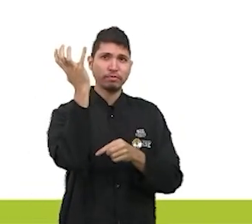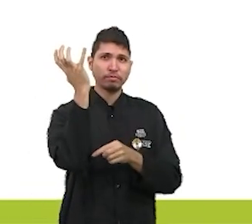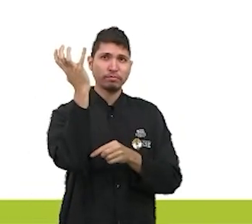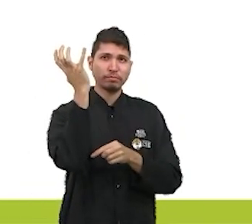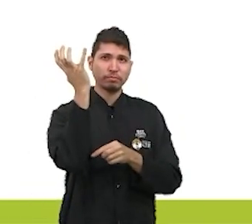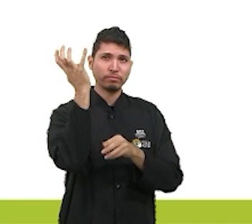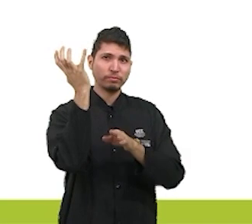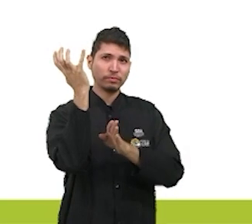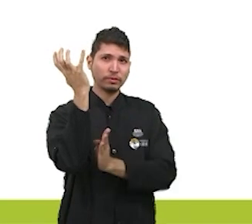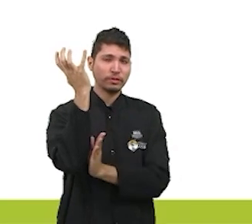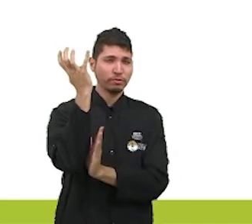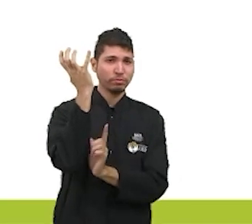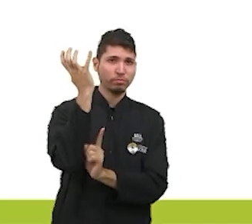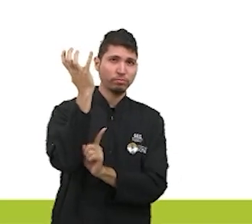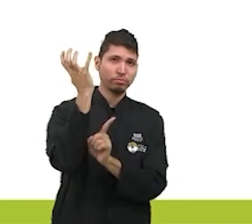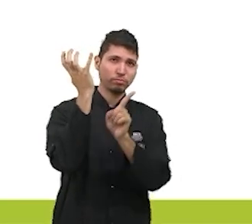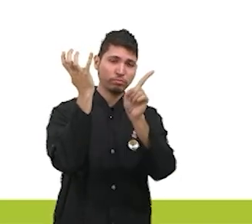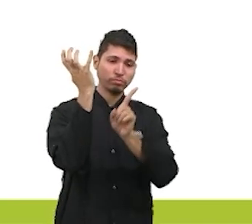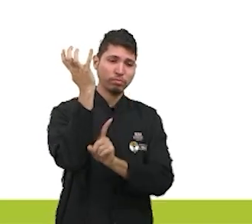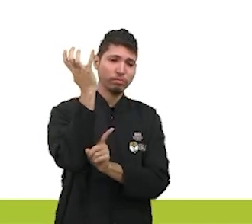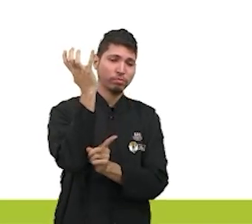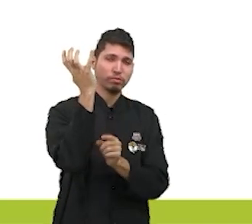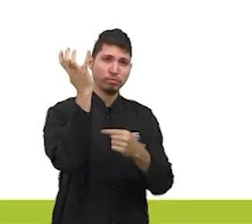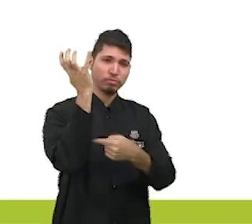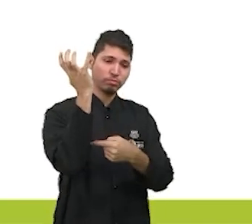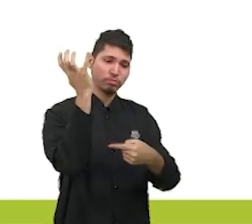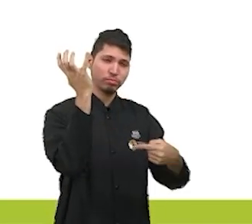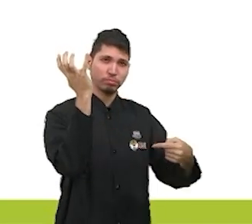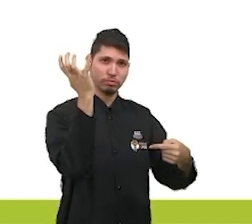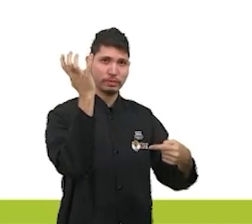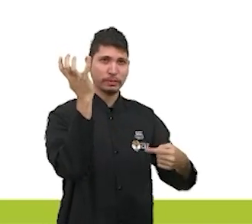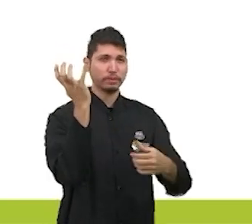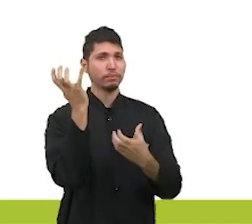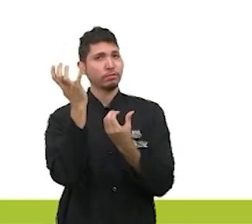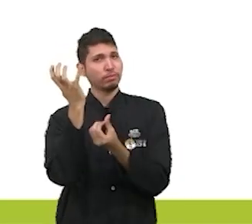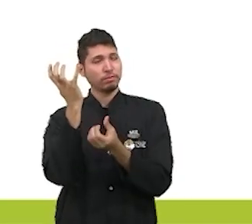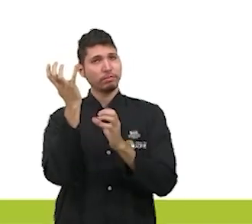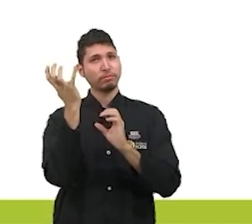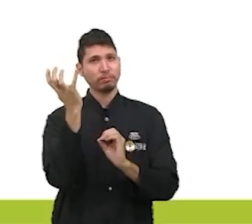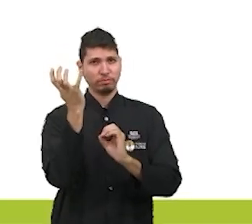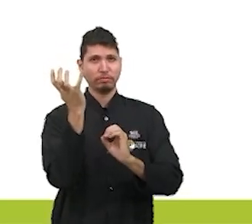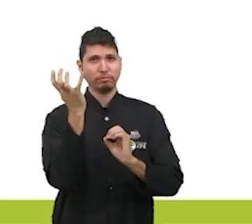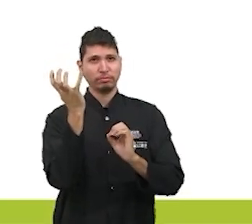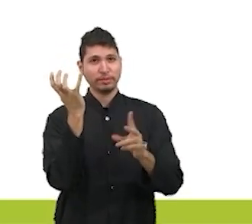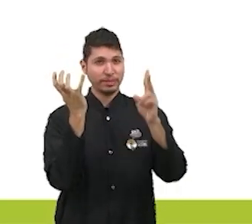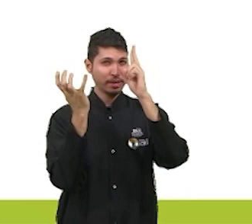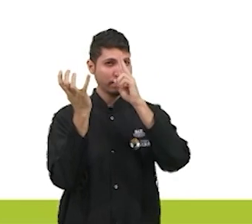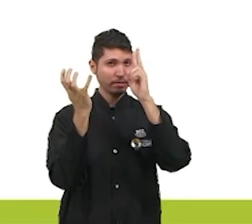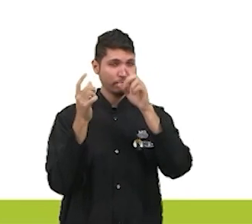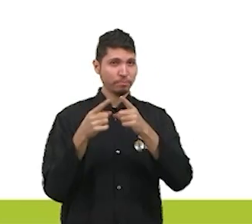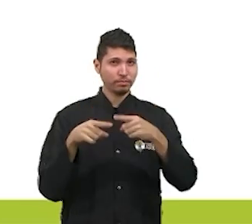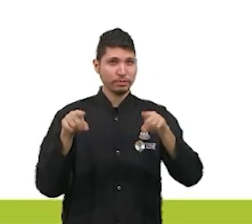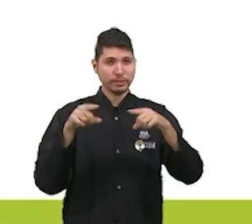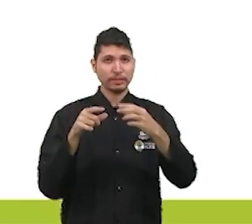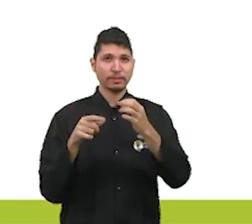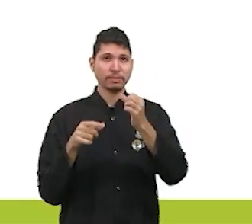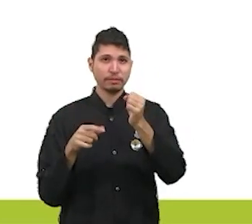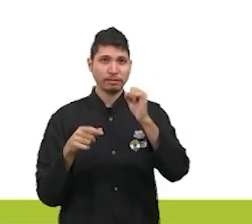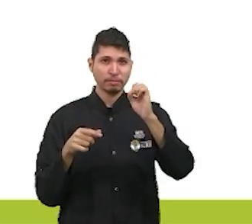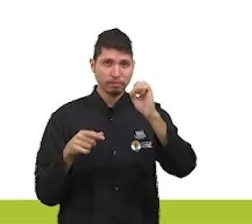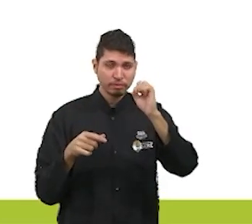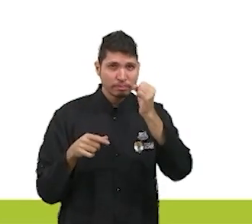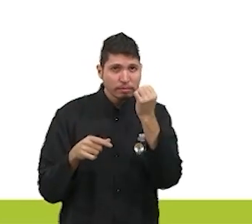né? Que é o cateto oposto, tá bom? Ele vale 60. Você vai lembrar lá da nossa musiquinha, né? Se seno é crescente, 1,